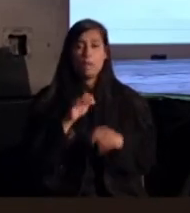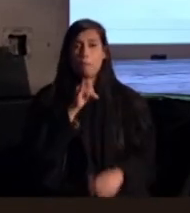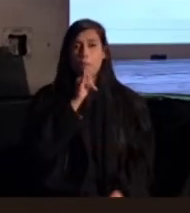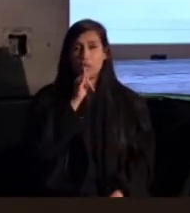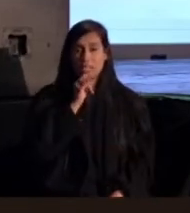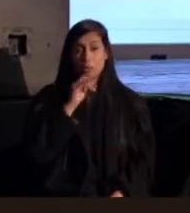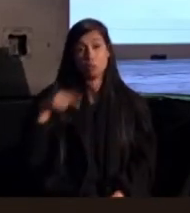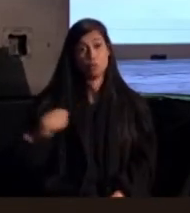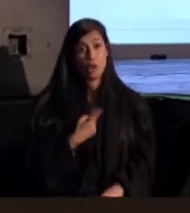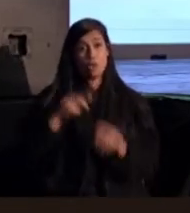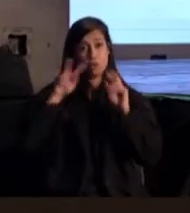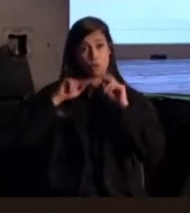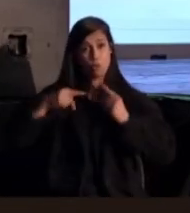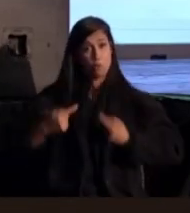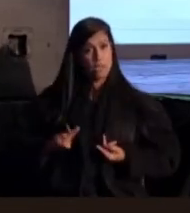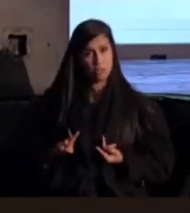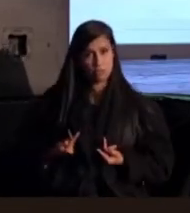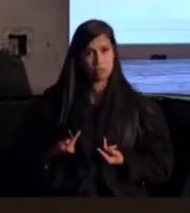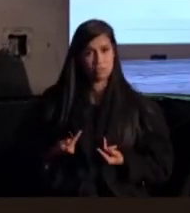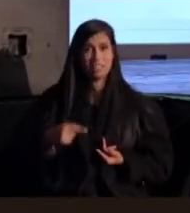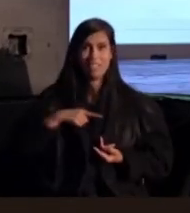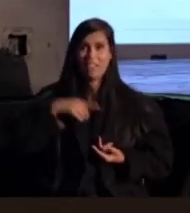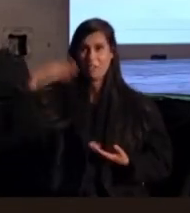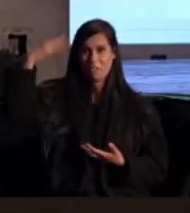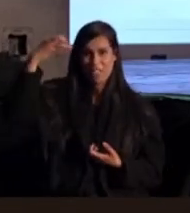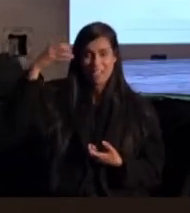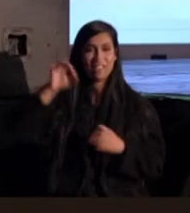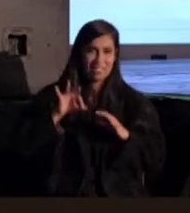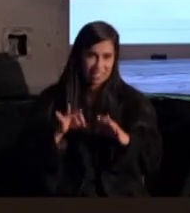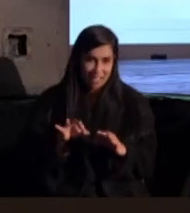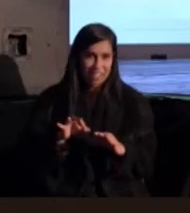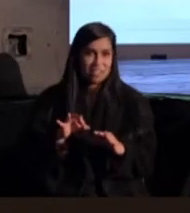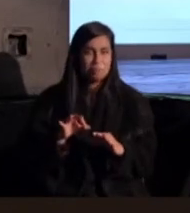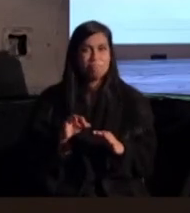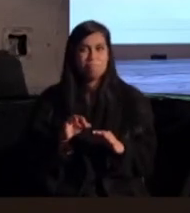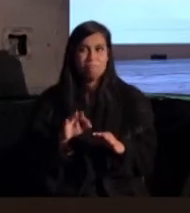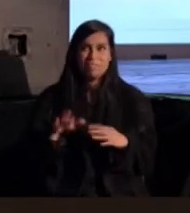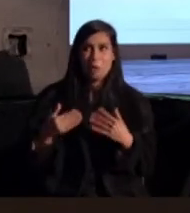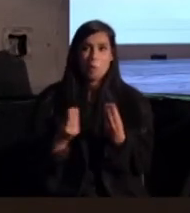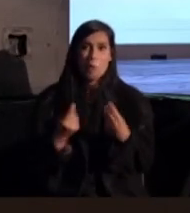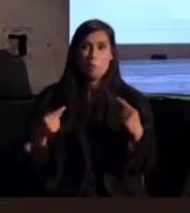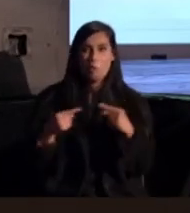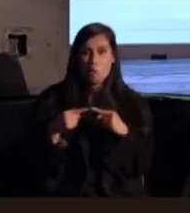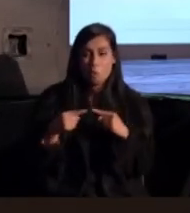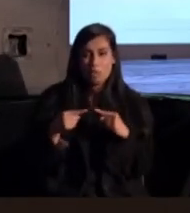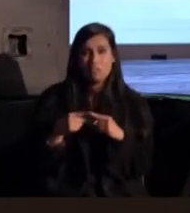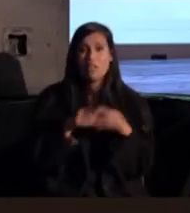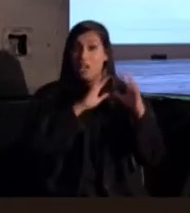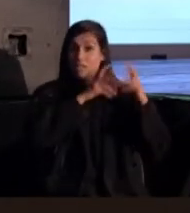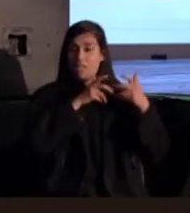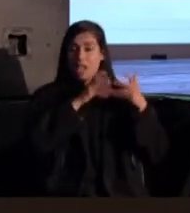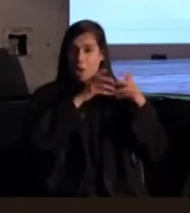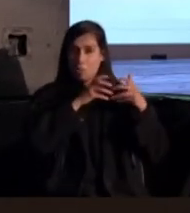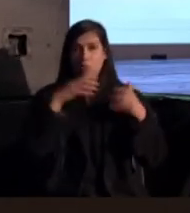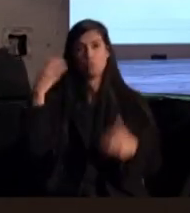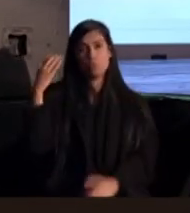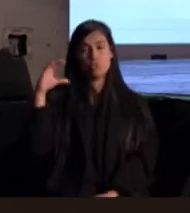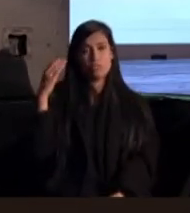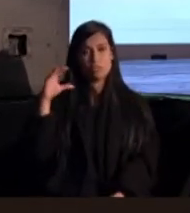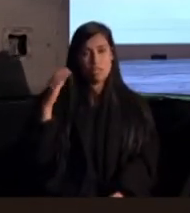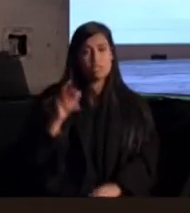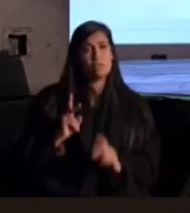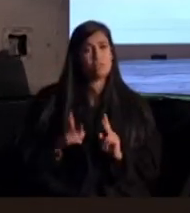E essas coisas estão sempre interligadas. E a neurociência contemporânea tem feito uma formulação que é